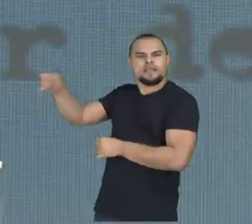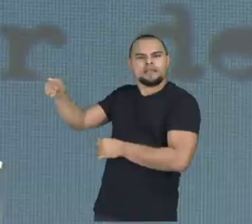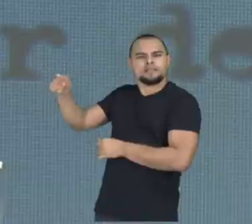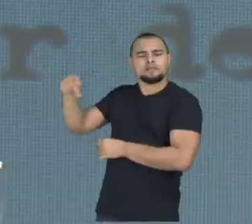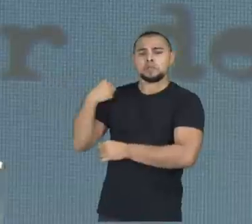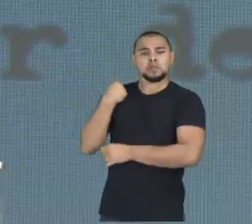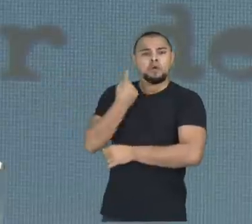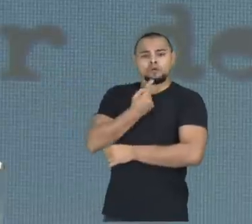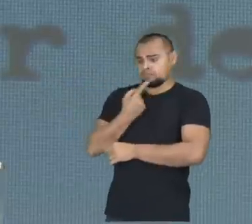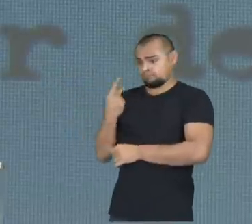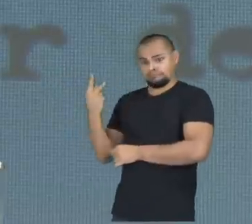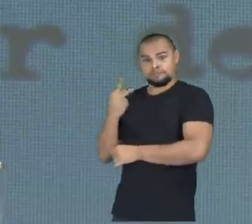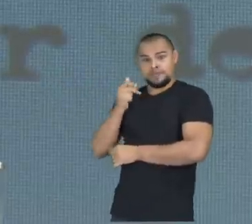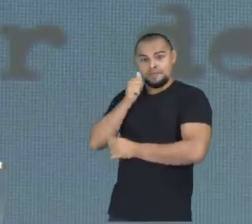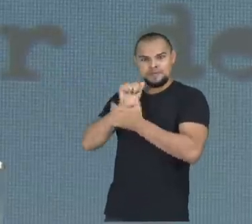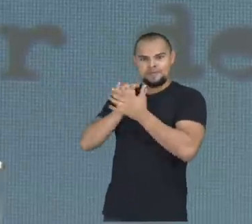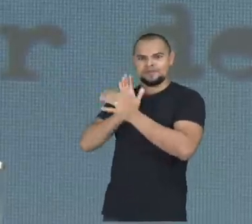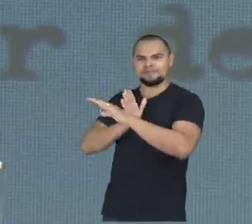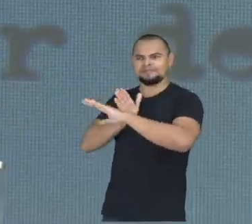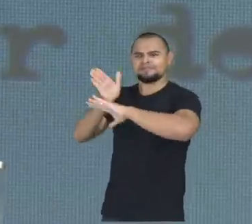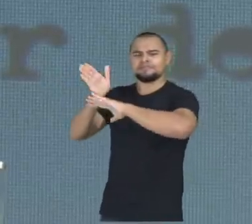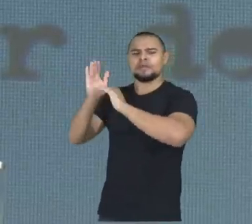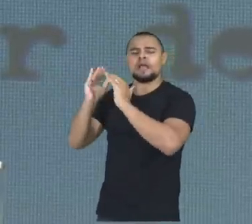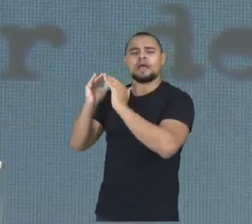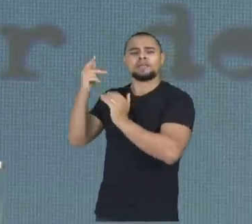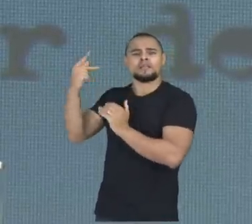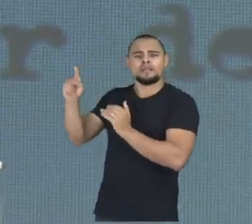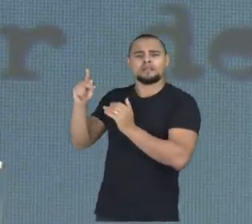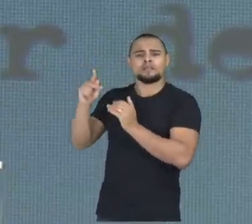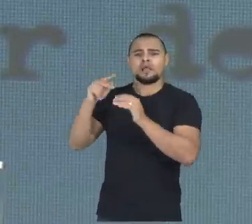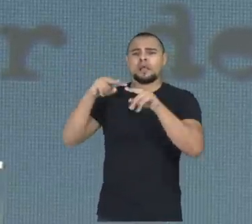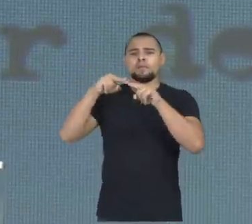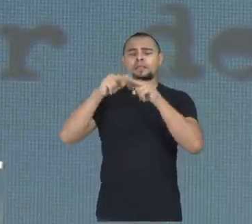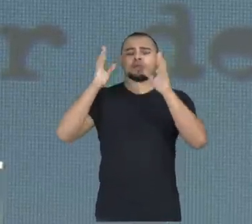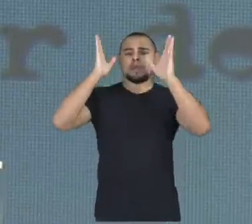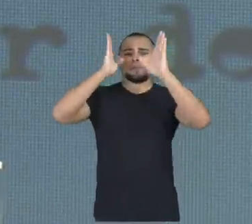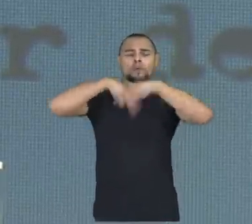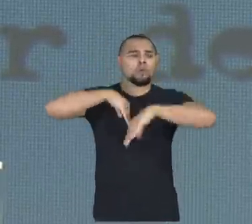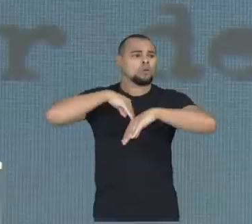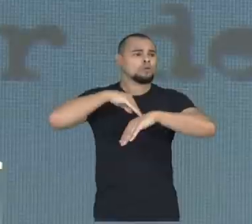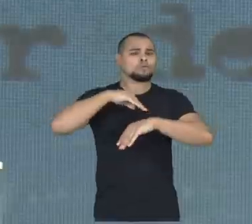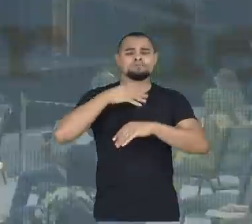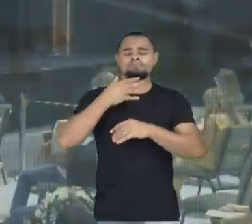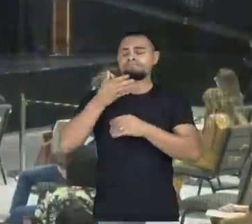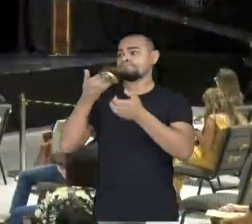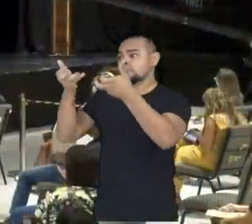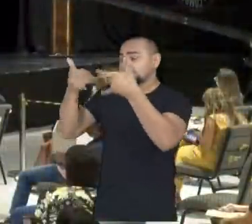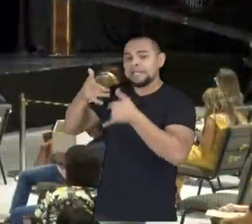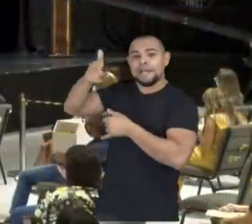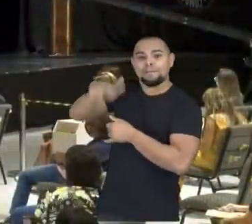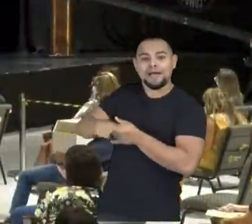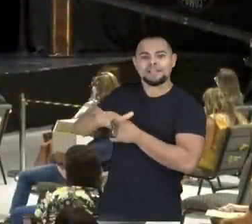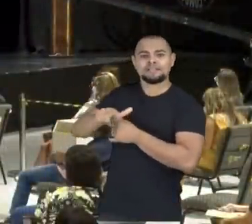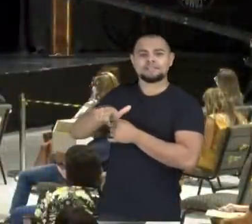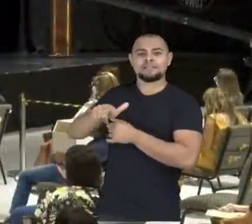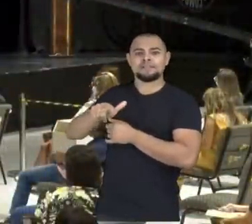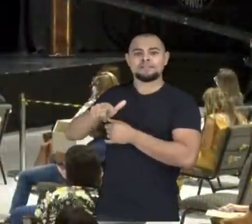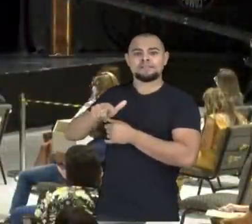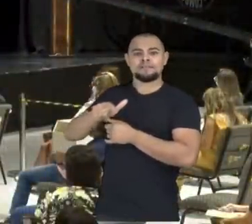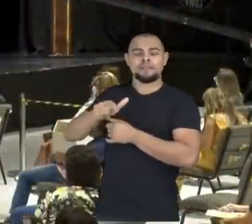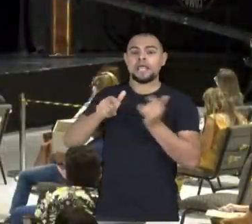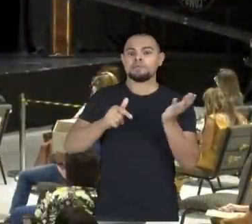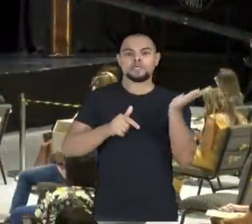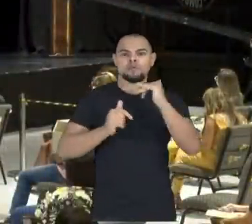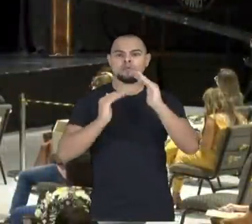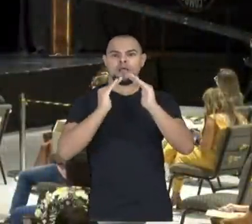dele, porque eu não queria ir para casa. A pizza acabou, o restaurante fechou. Eu digo, mas eu quero ouvir mais. Então vamos para casa comer